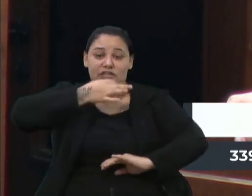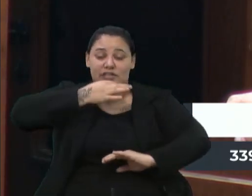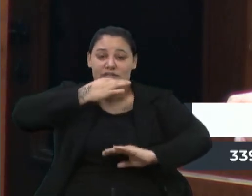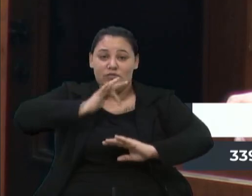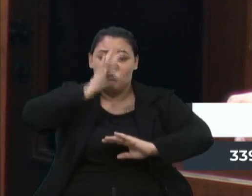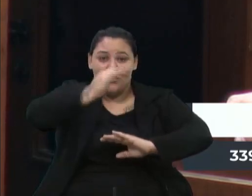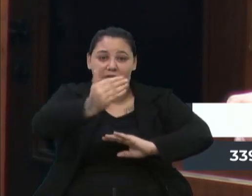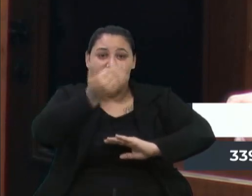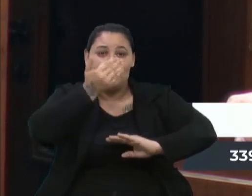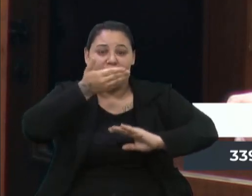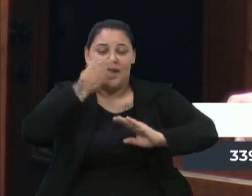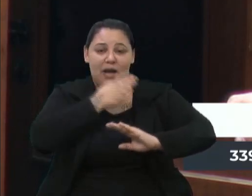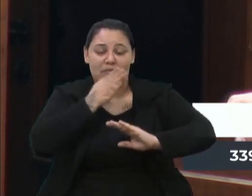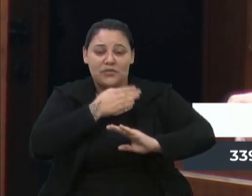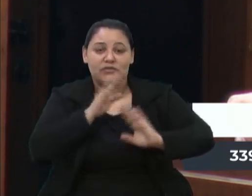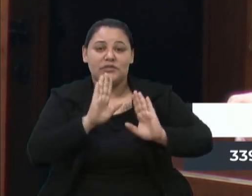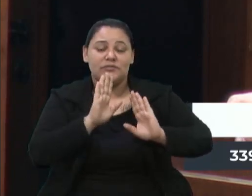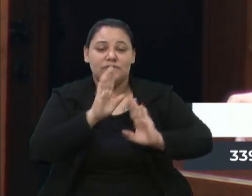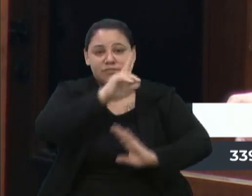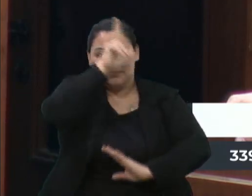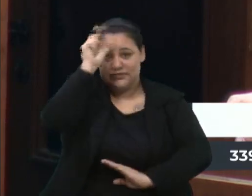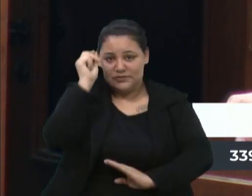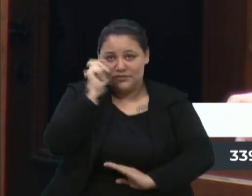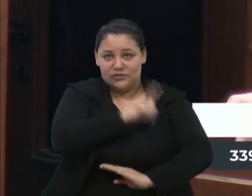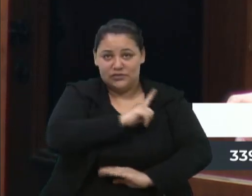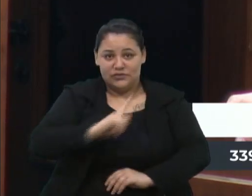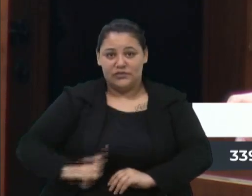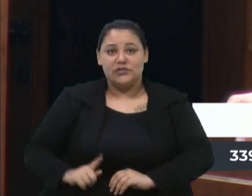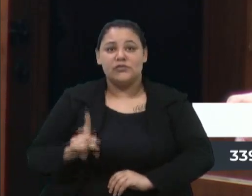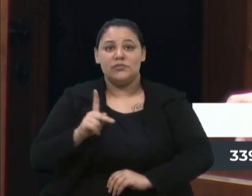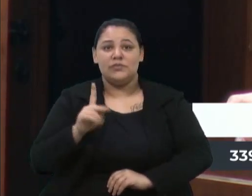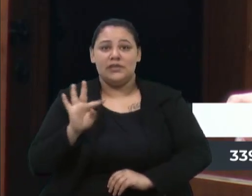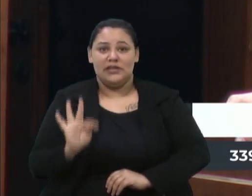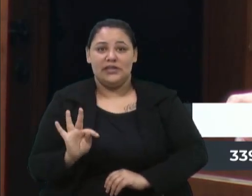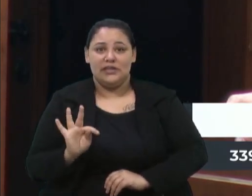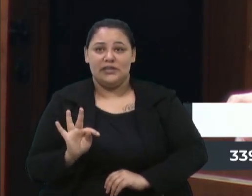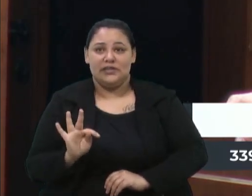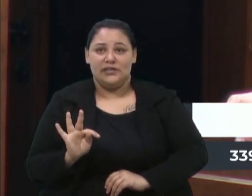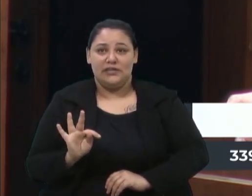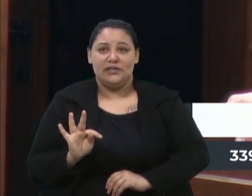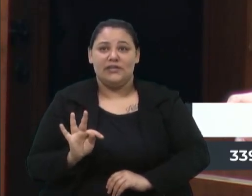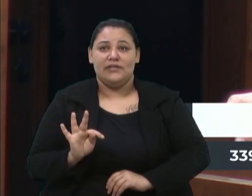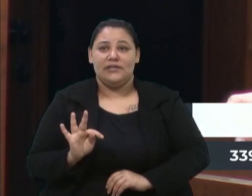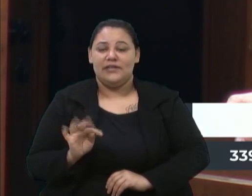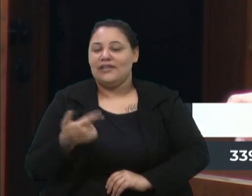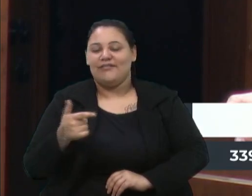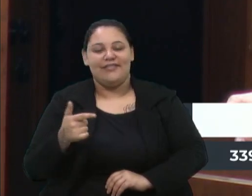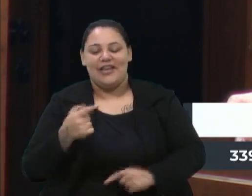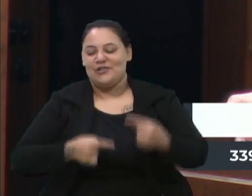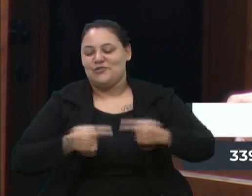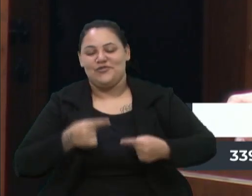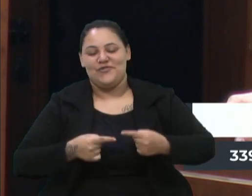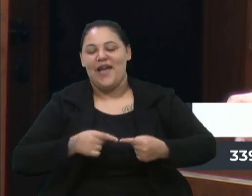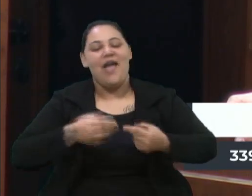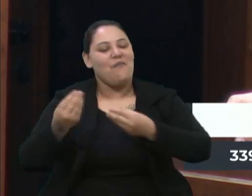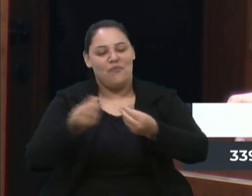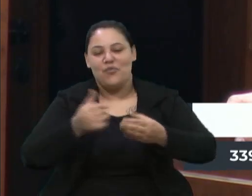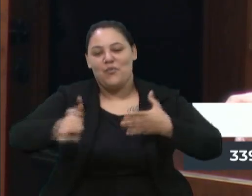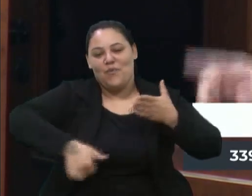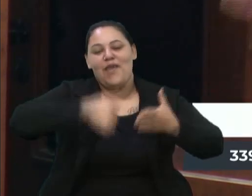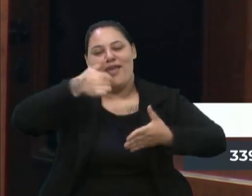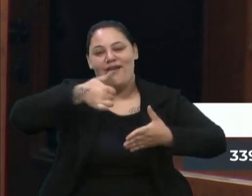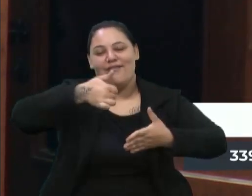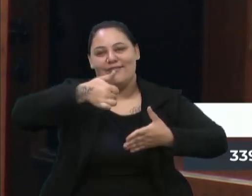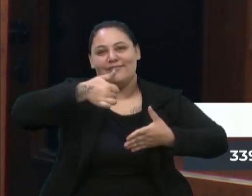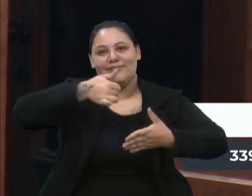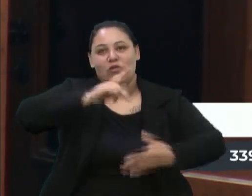então ser prefeito com o governo do PT é indiscutivelmente melhor do que ser prefeito com